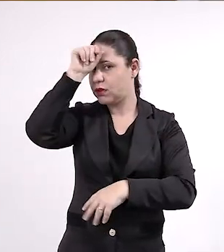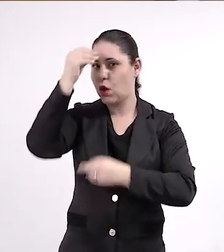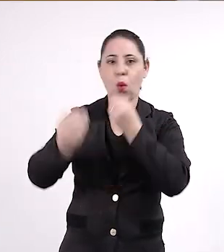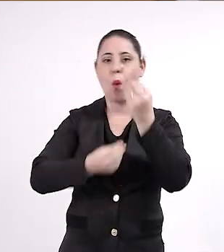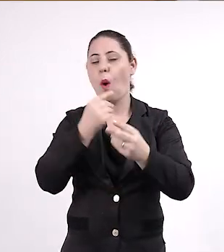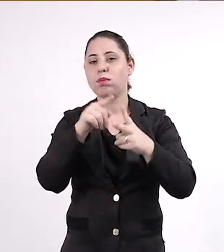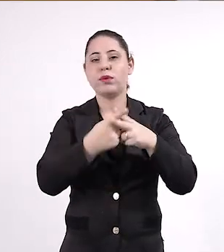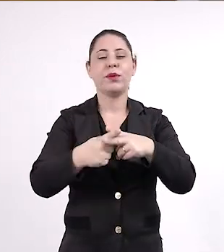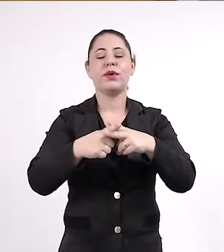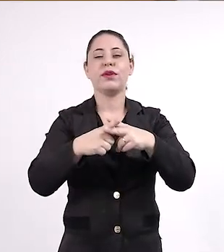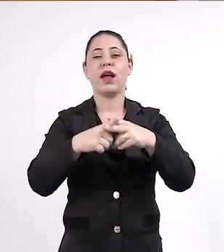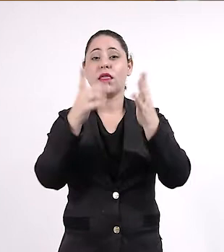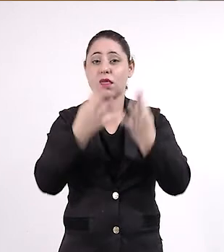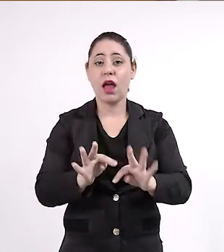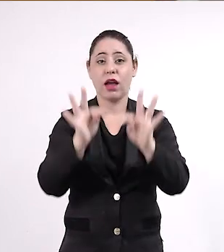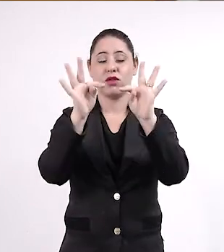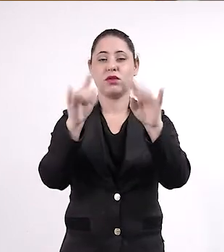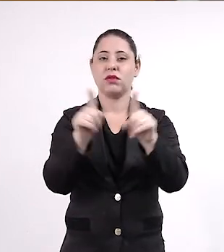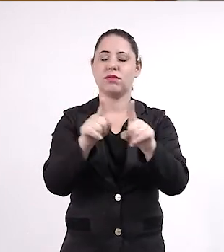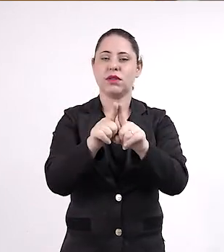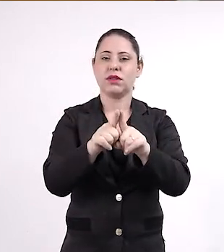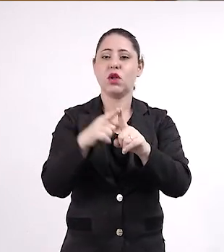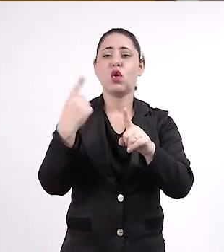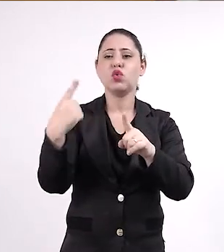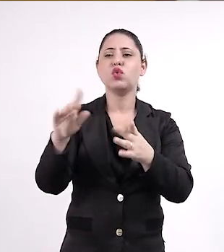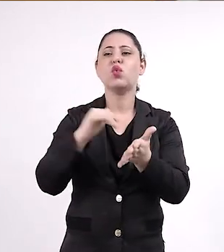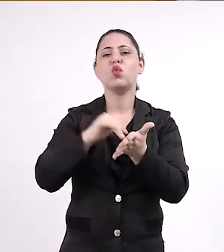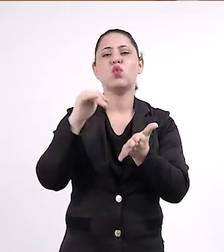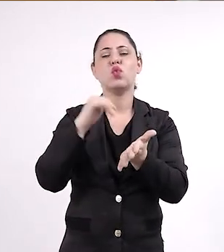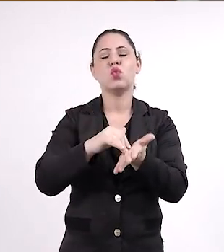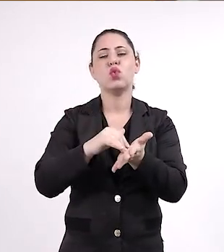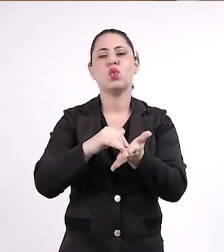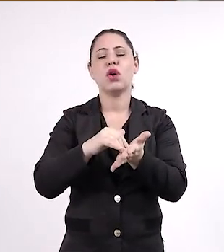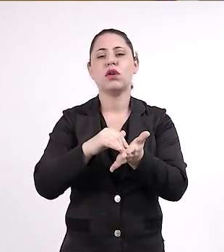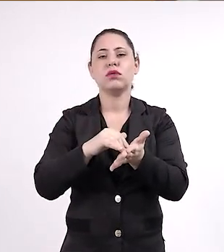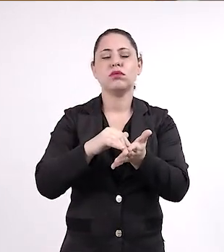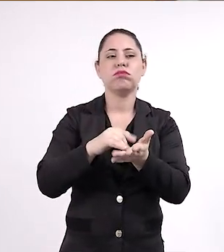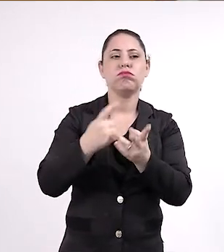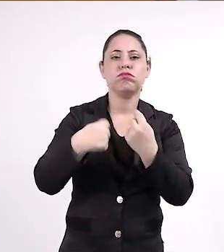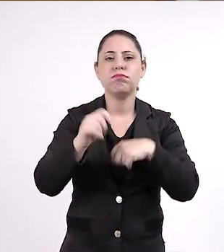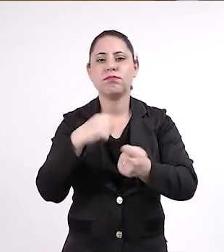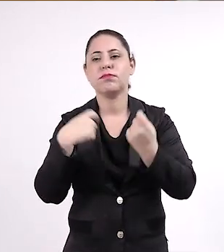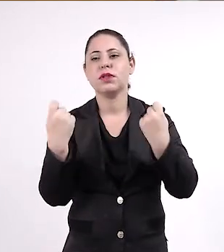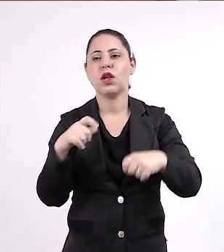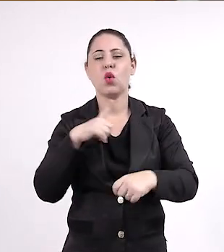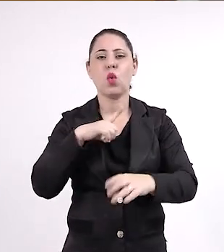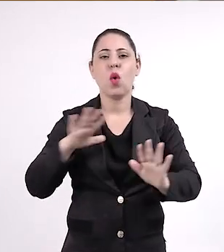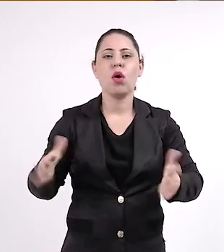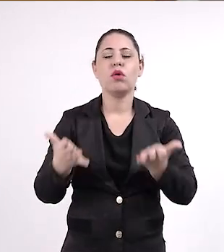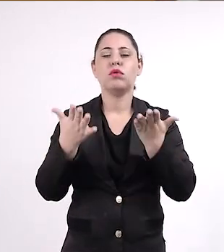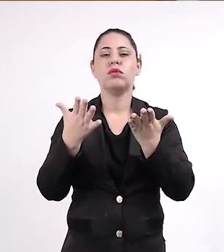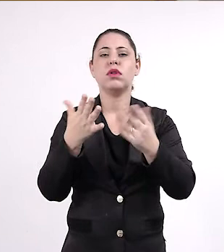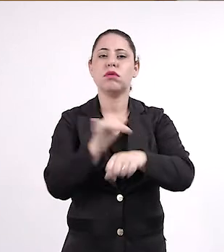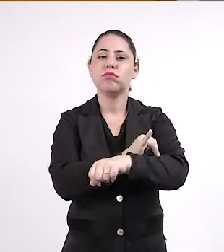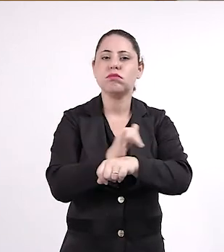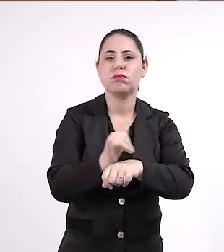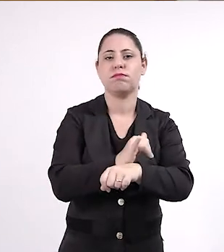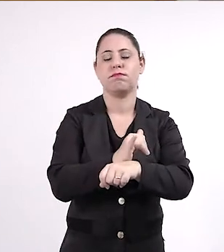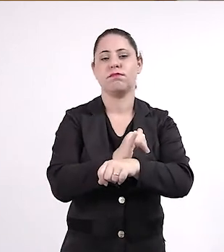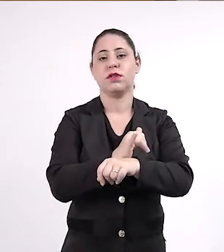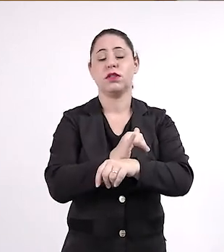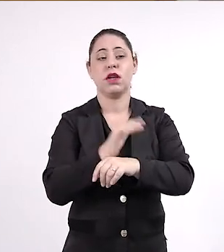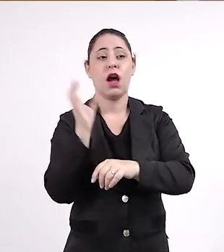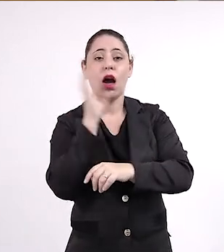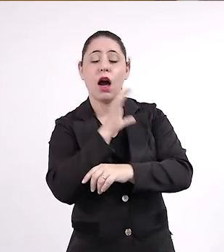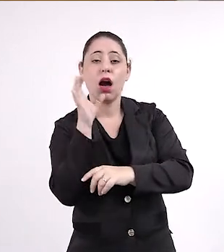aprender a lidar com essas novas tecnologias. Na sua gestão, existem outras iniciativas, Dr. Fábio,